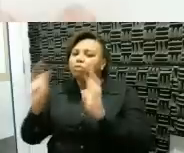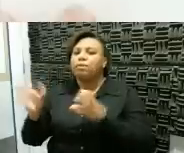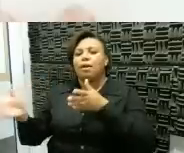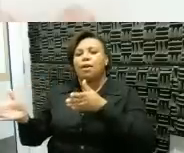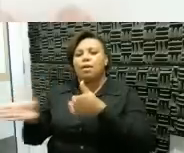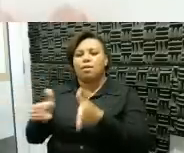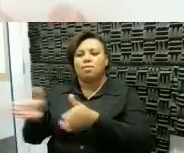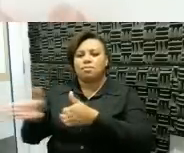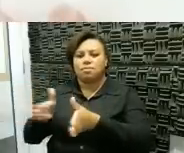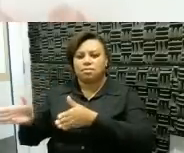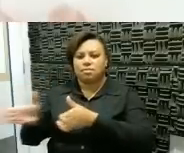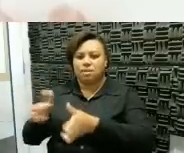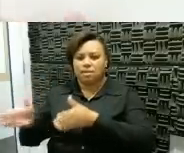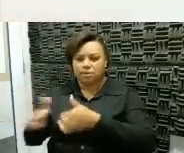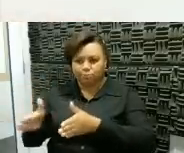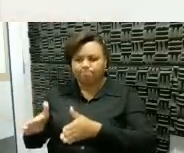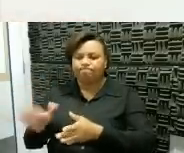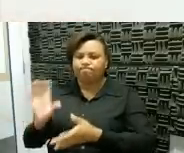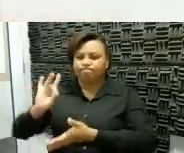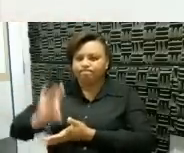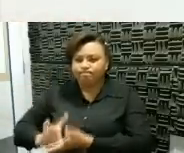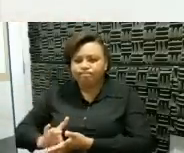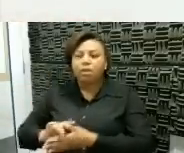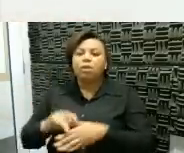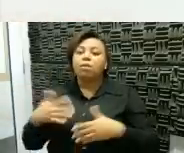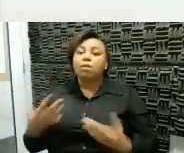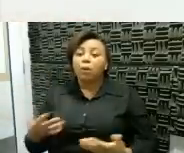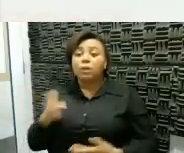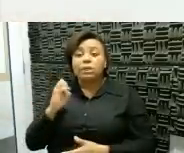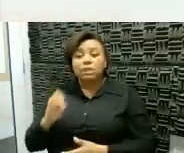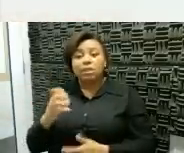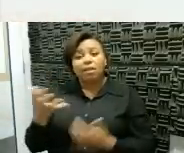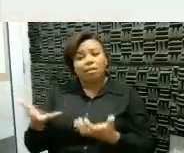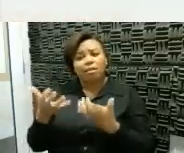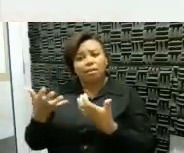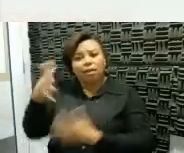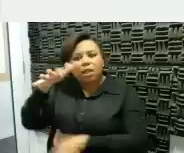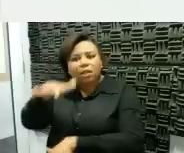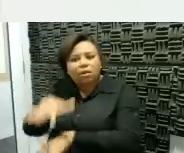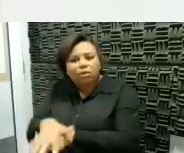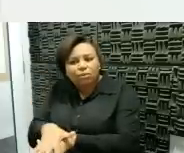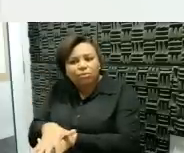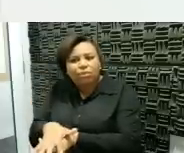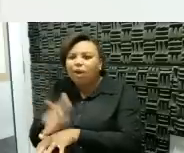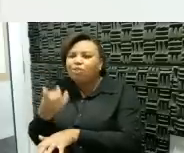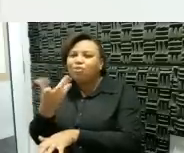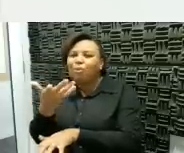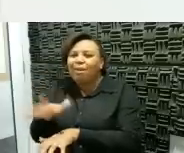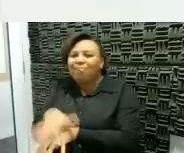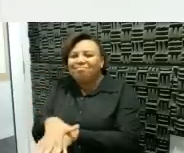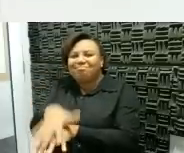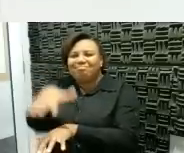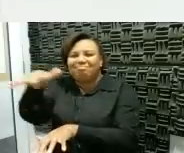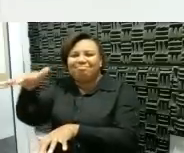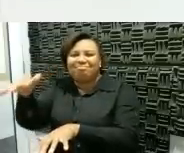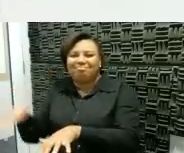necessariamente ou seja se a gente quer incluir a gente não quer excluir a gente vai ver algumas formas também